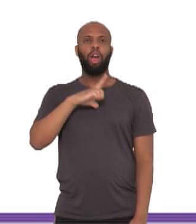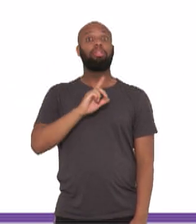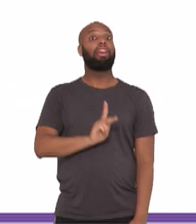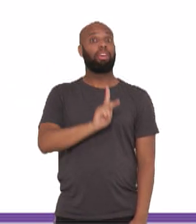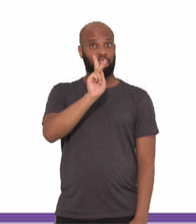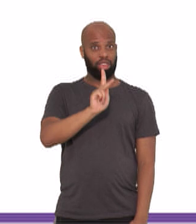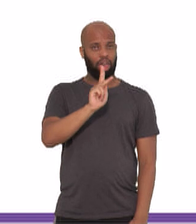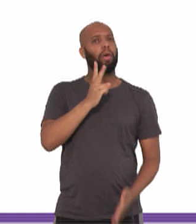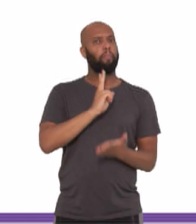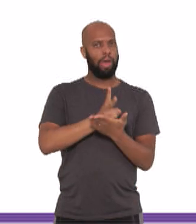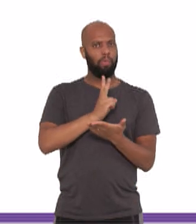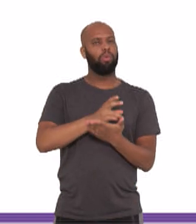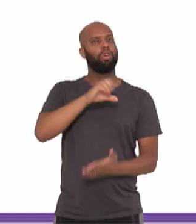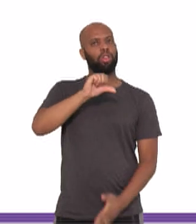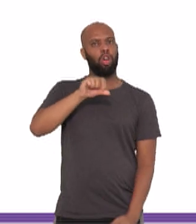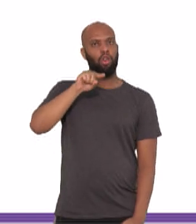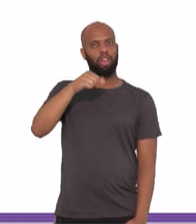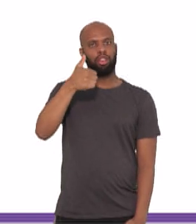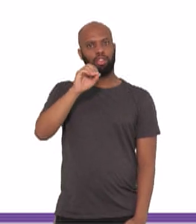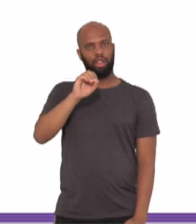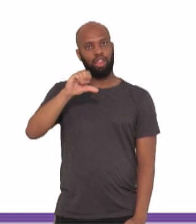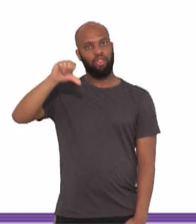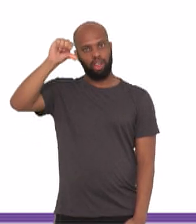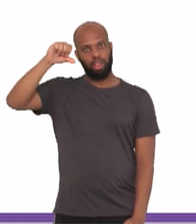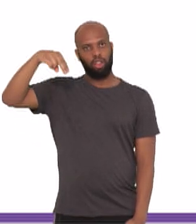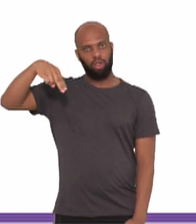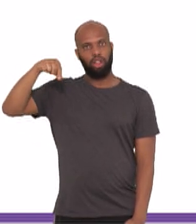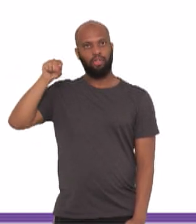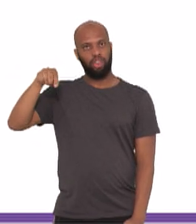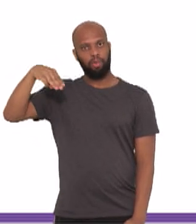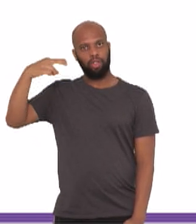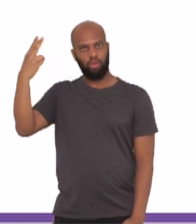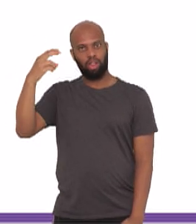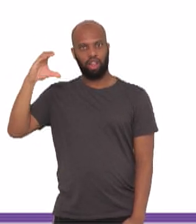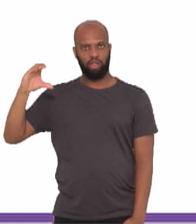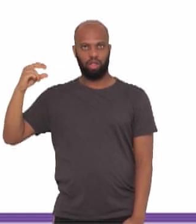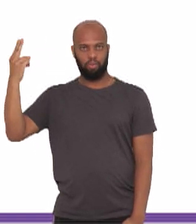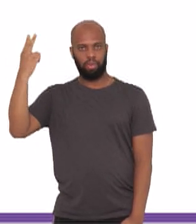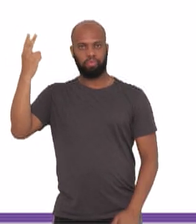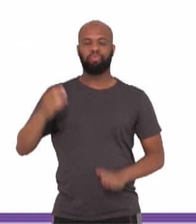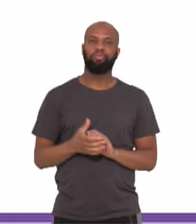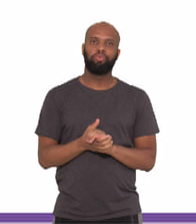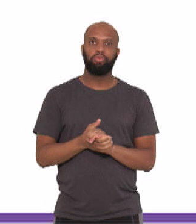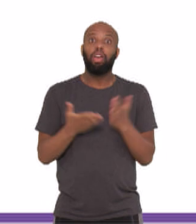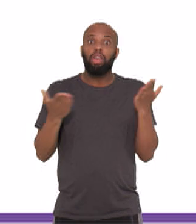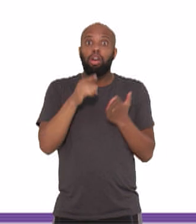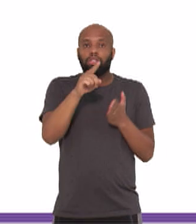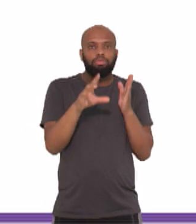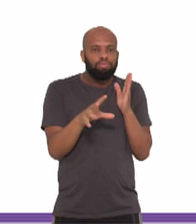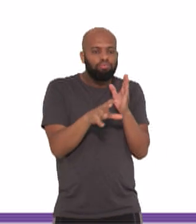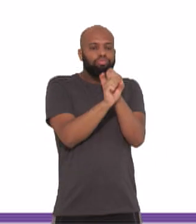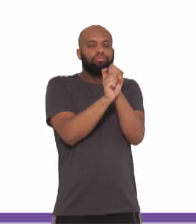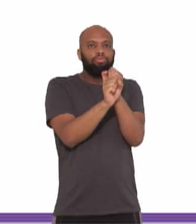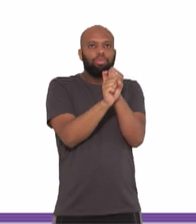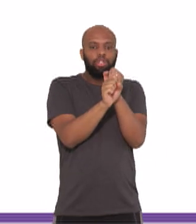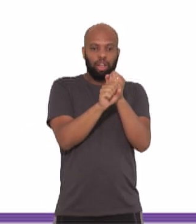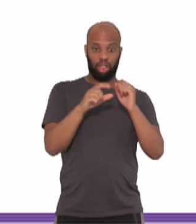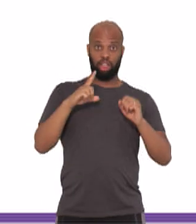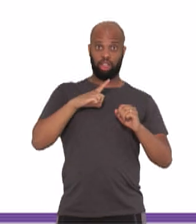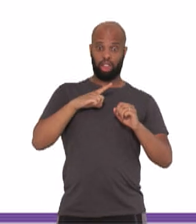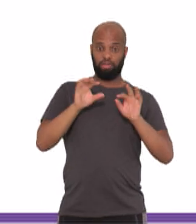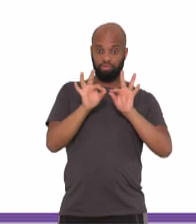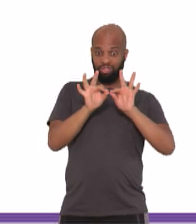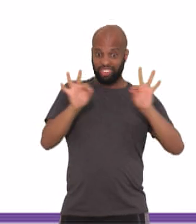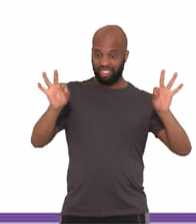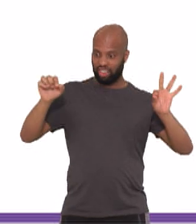metro quadrado por coulomb quadrado. Calcule a distância entre essas cargas, sabendo que a força